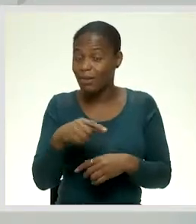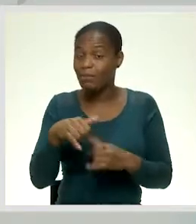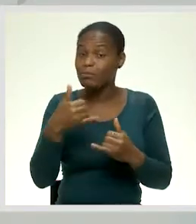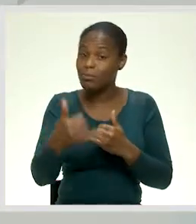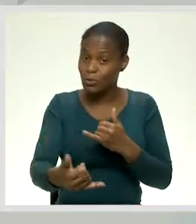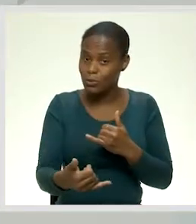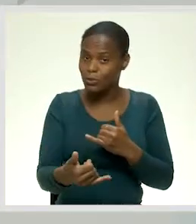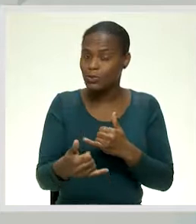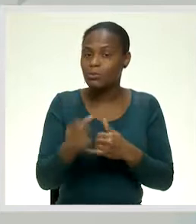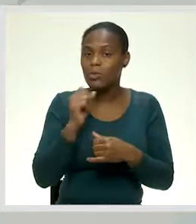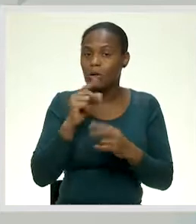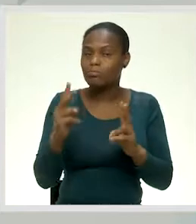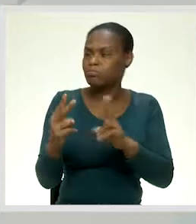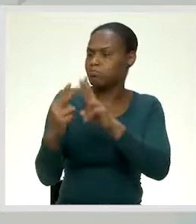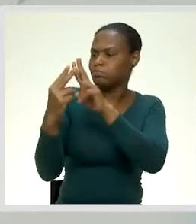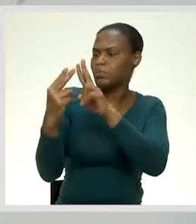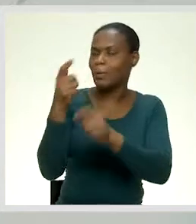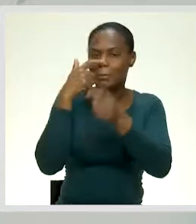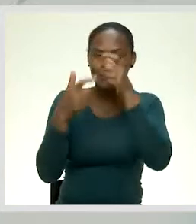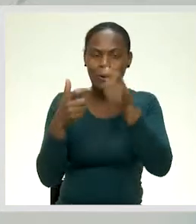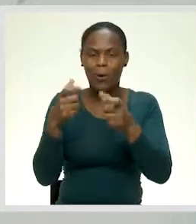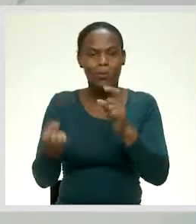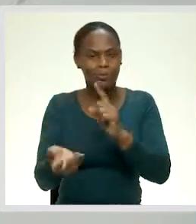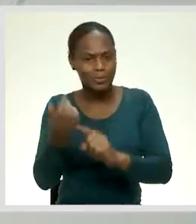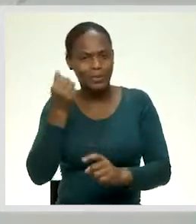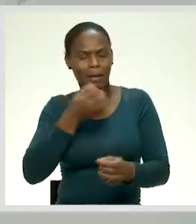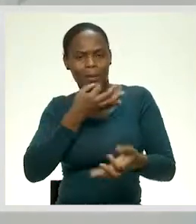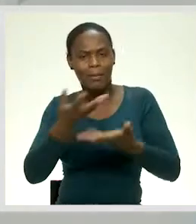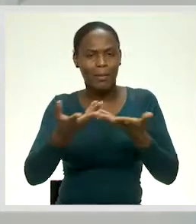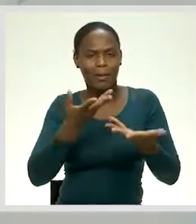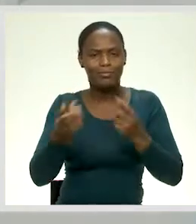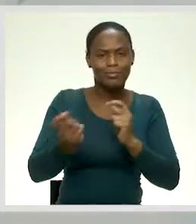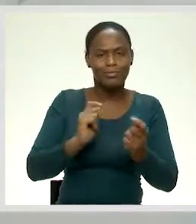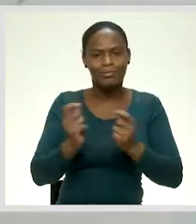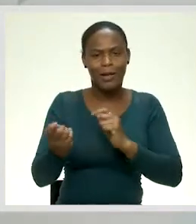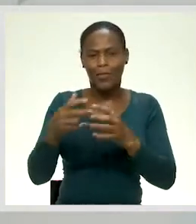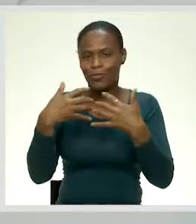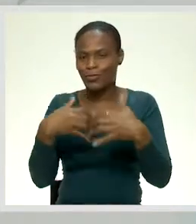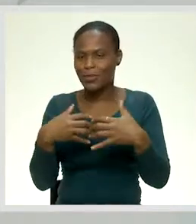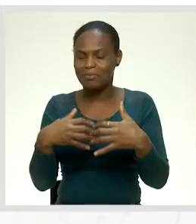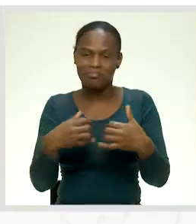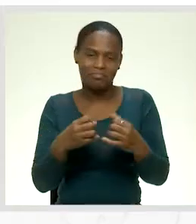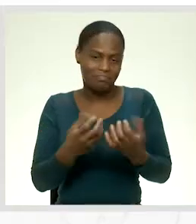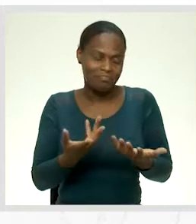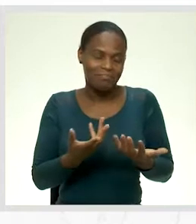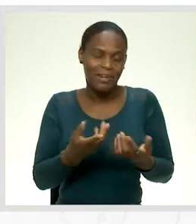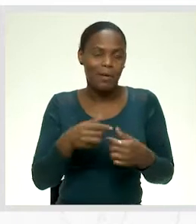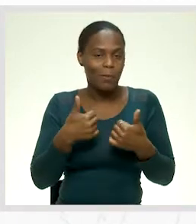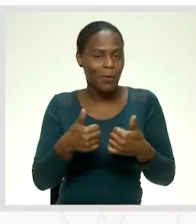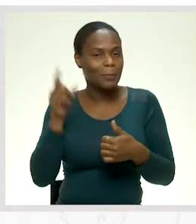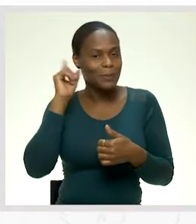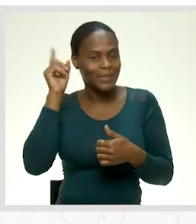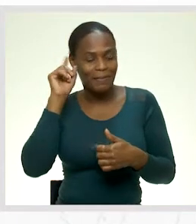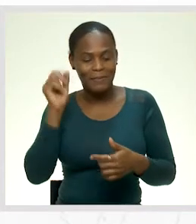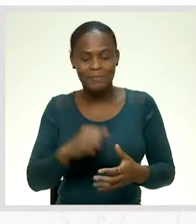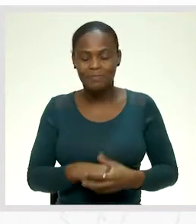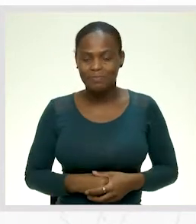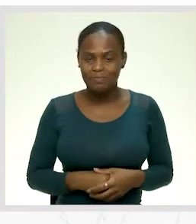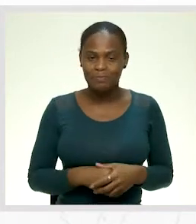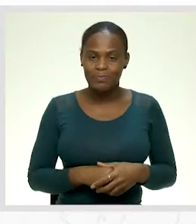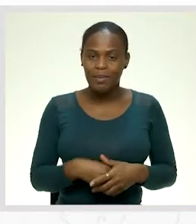com alguém e conseguir debater e tirar essas dúvidas. É sempre bom e é sempre importante. Trata-se de